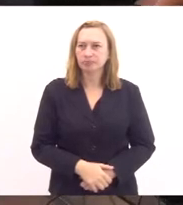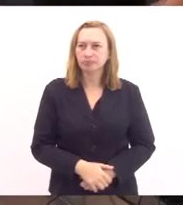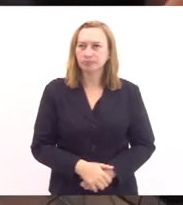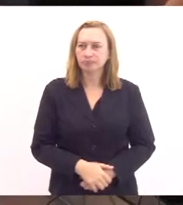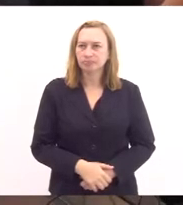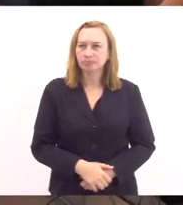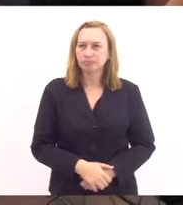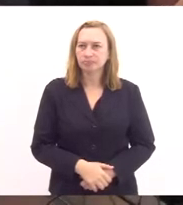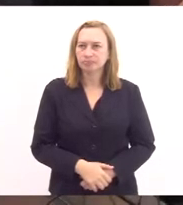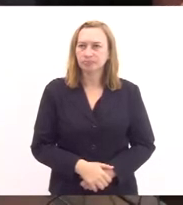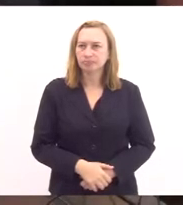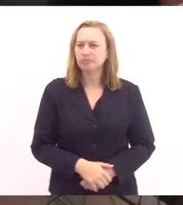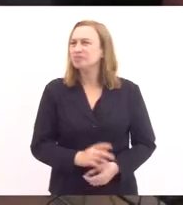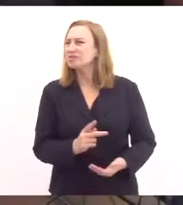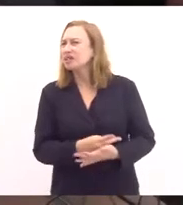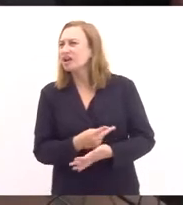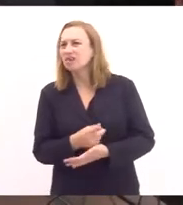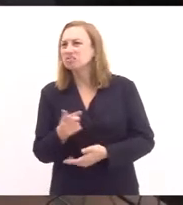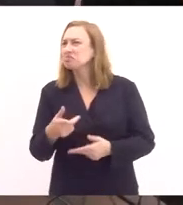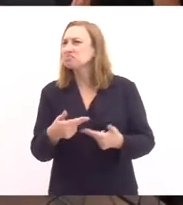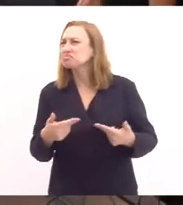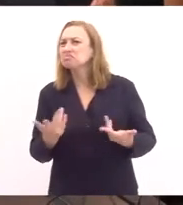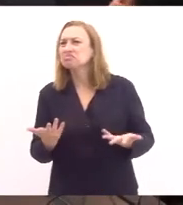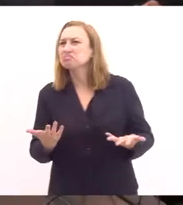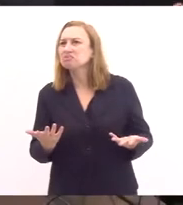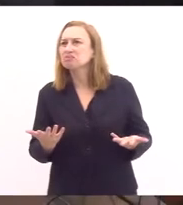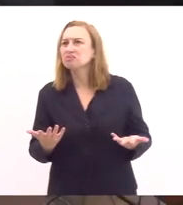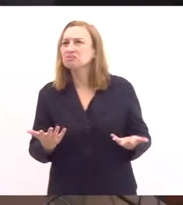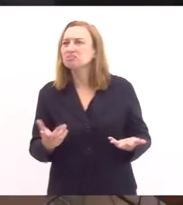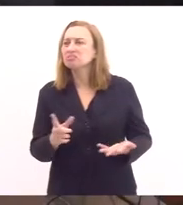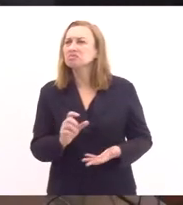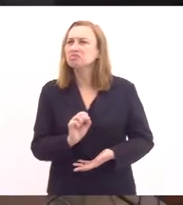se tem alguma coisa errada aqui ou não